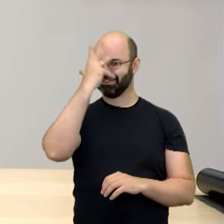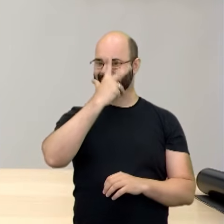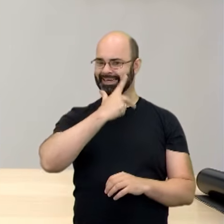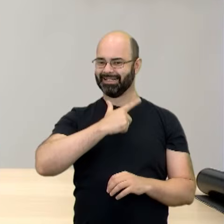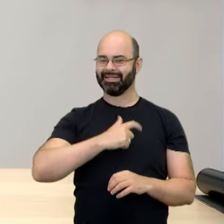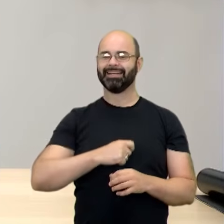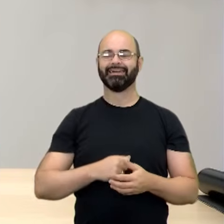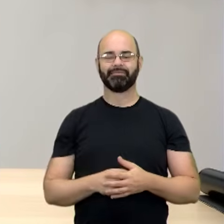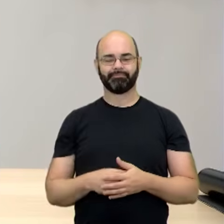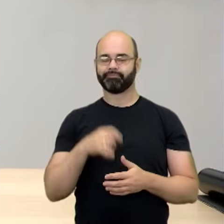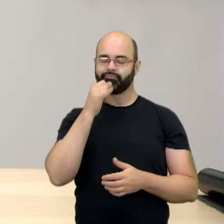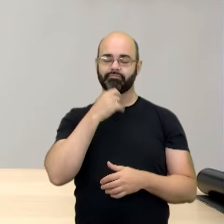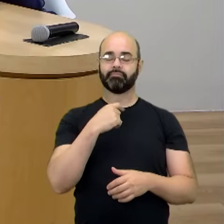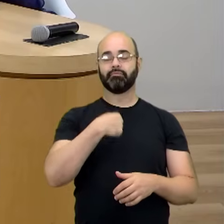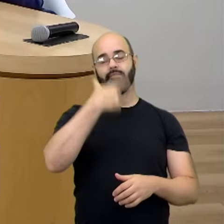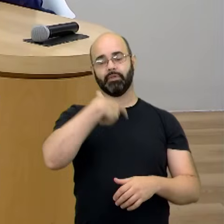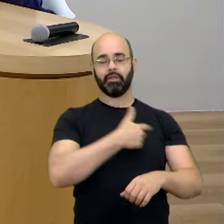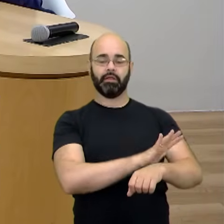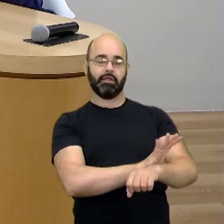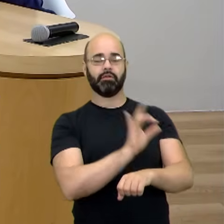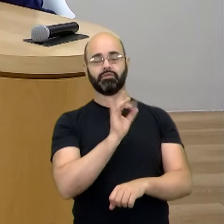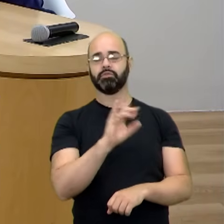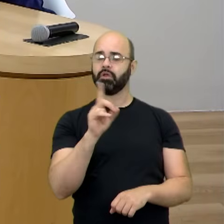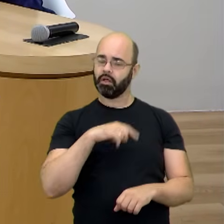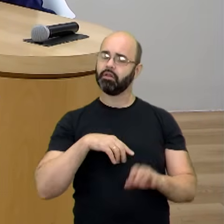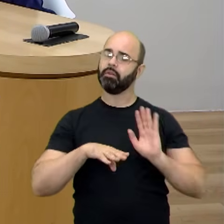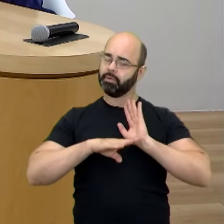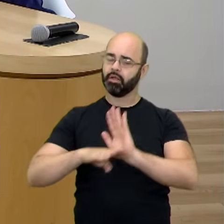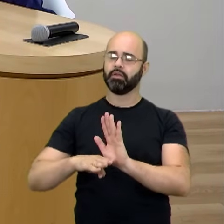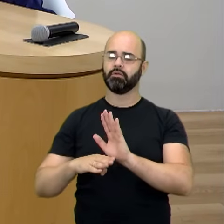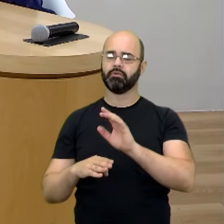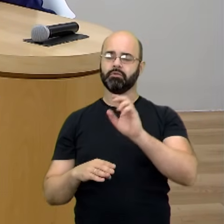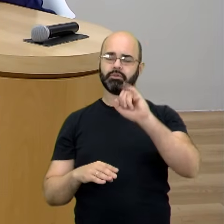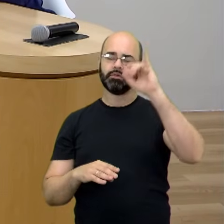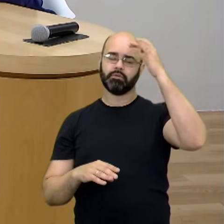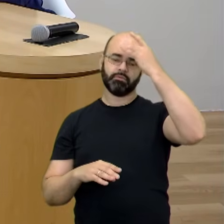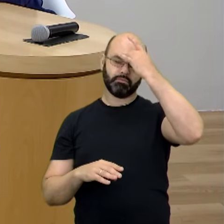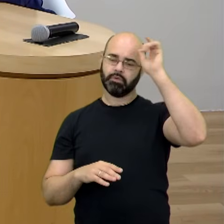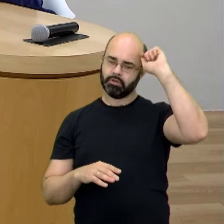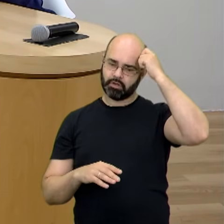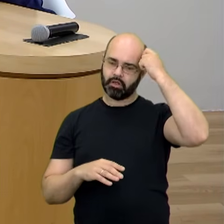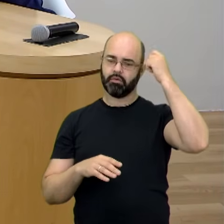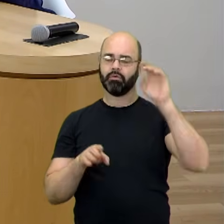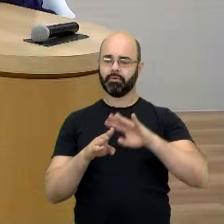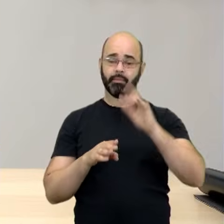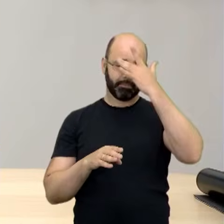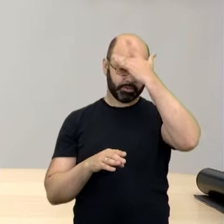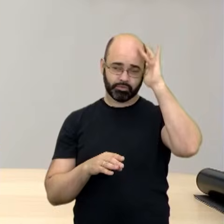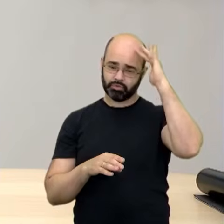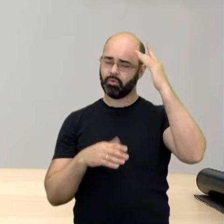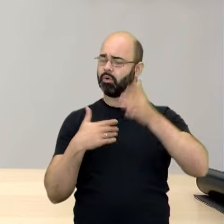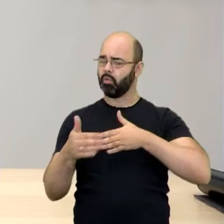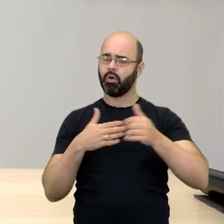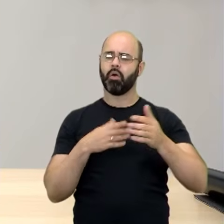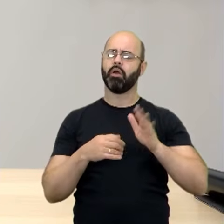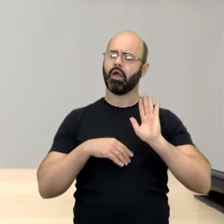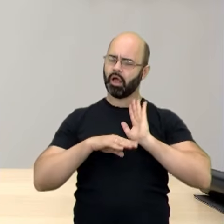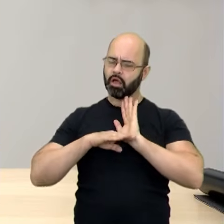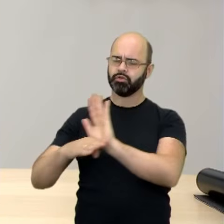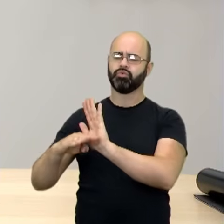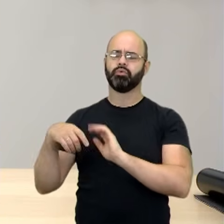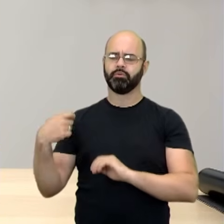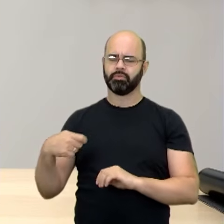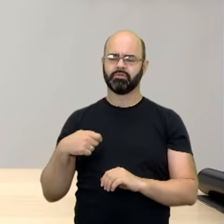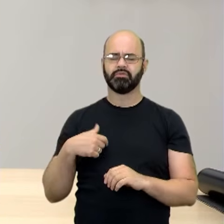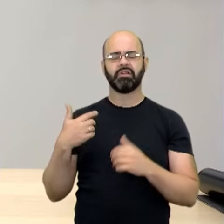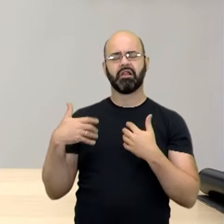Não basta não ser racista, tem que ser antirracista. Então, se está vendo acontecer com alguém, vai lá e se manifeste. Sim. Não é, Elaine?